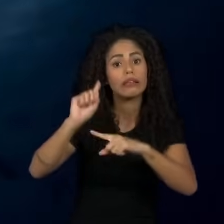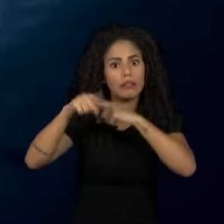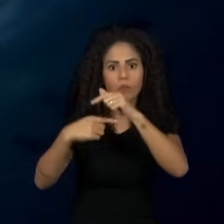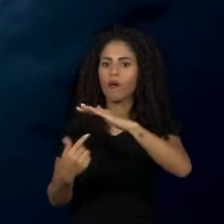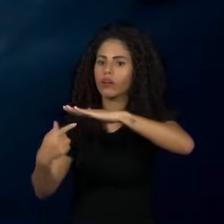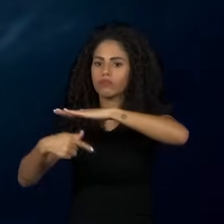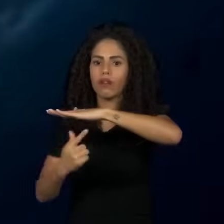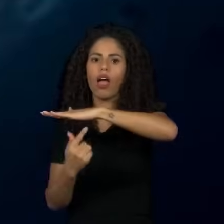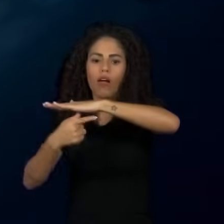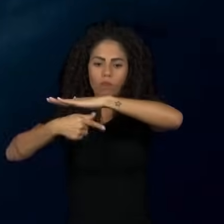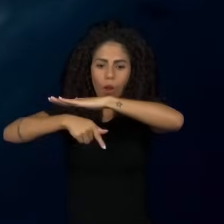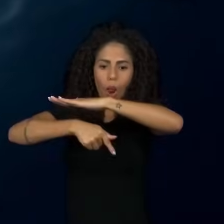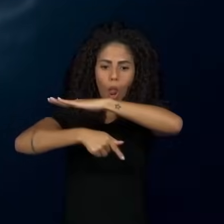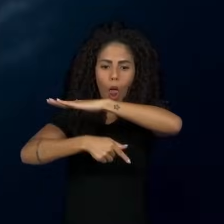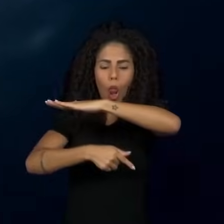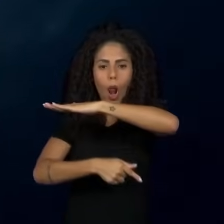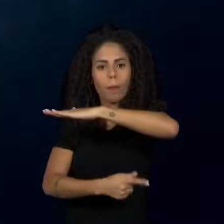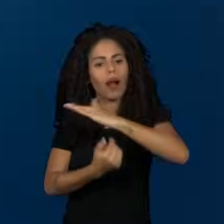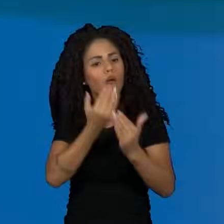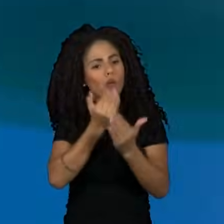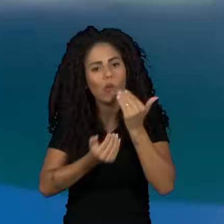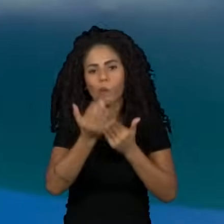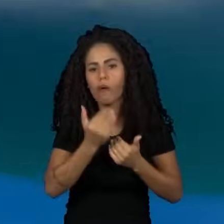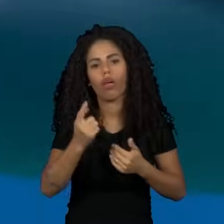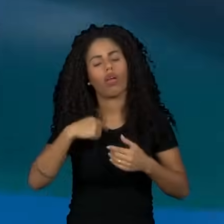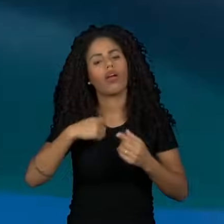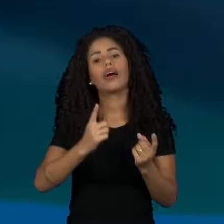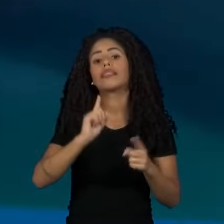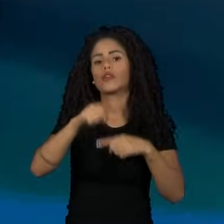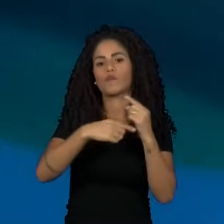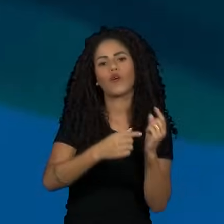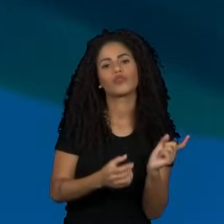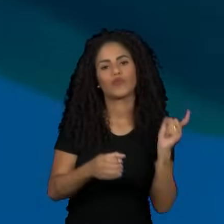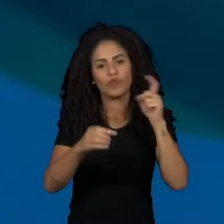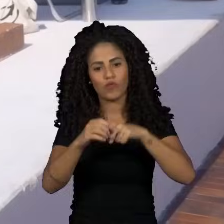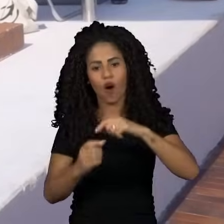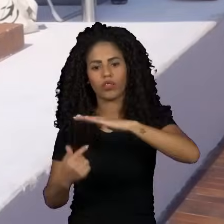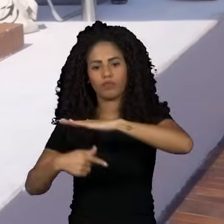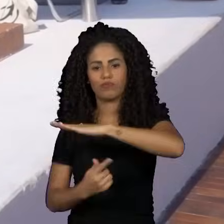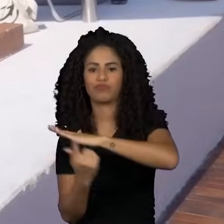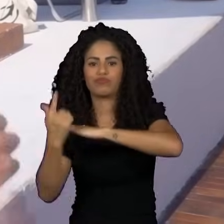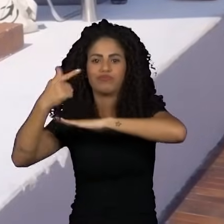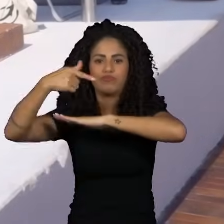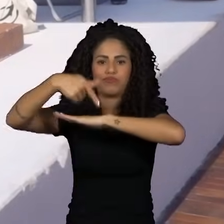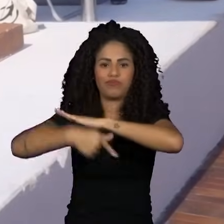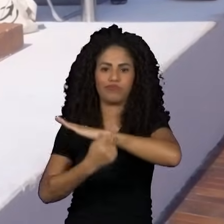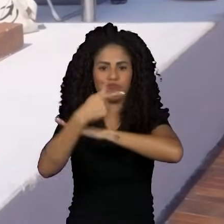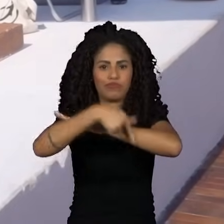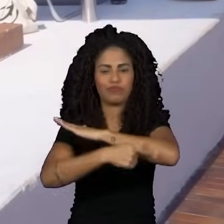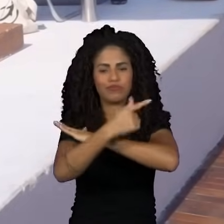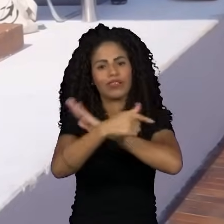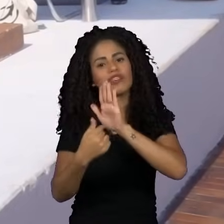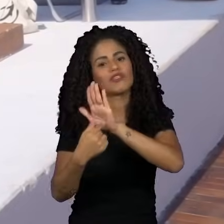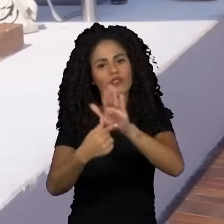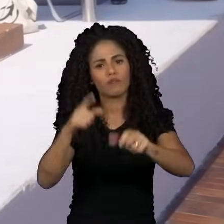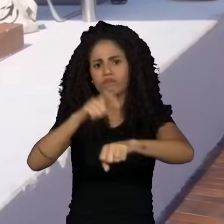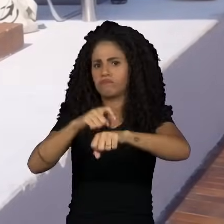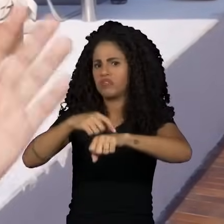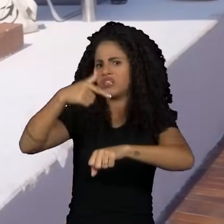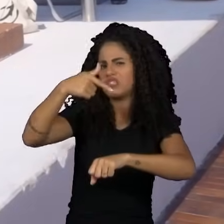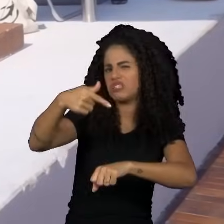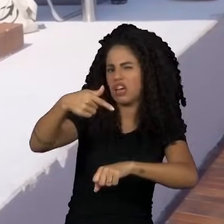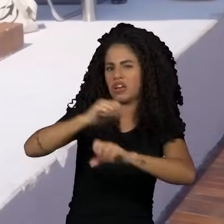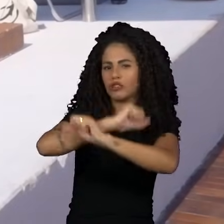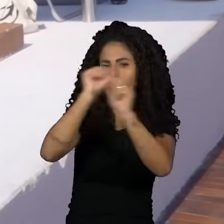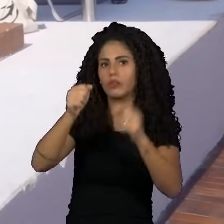animal que ele possui esse ciclo. Todos os dias eles retornam, né, para essas áreas de descanso durante o dia, por volta de 6h30, 7h30 da manhã. E durante a noite, né,